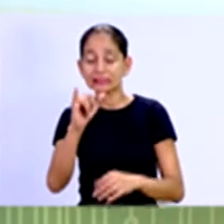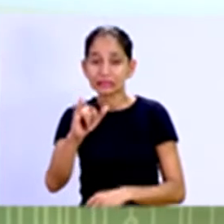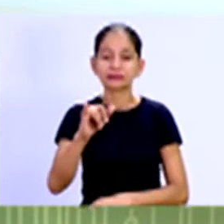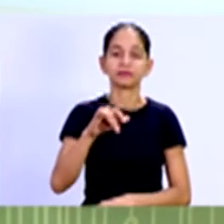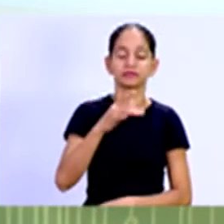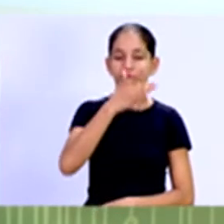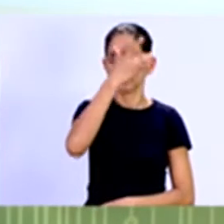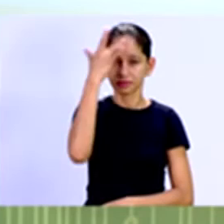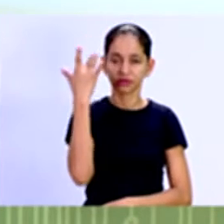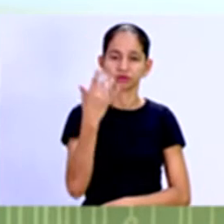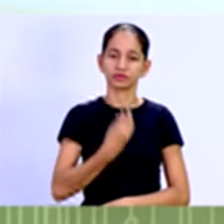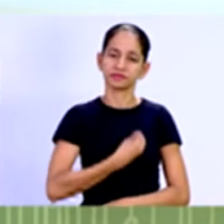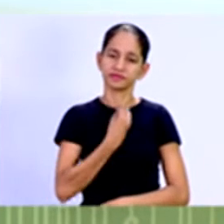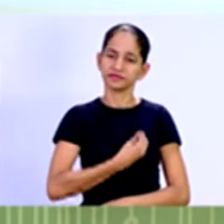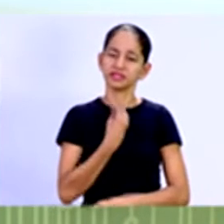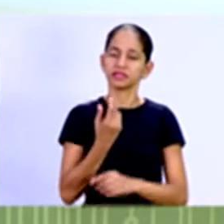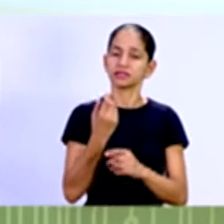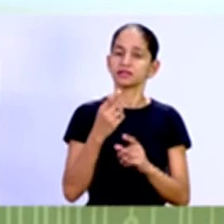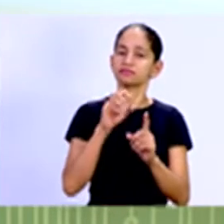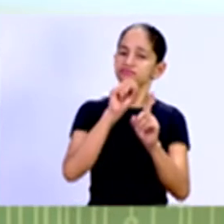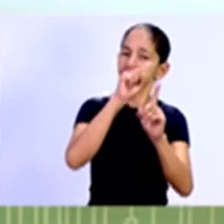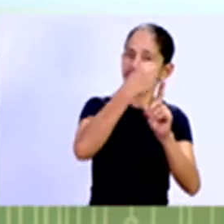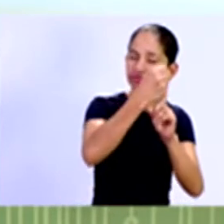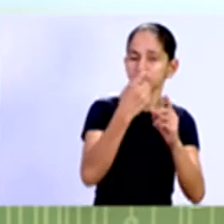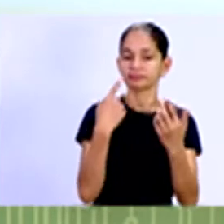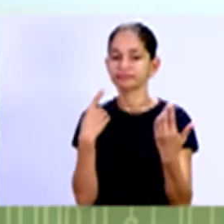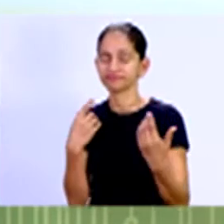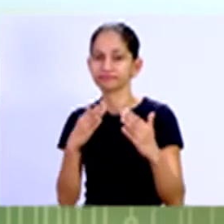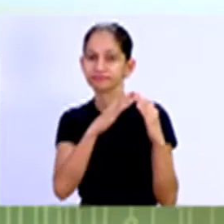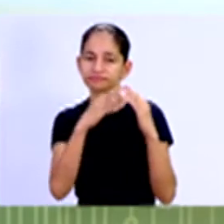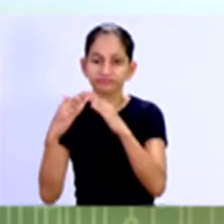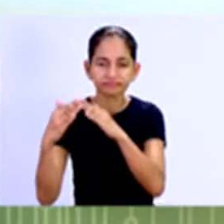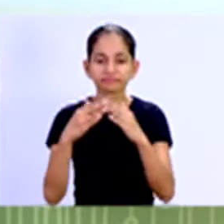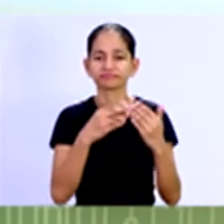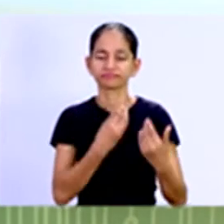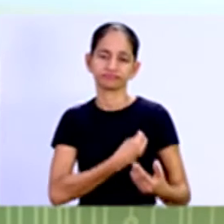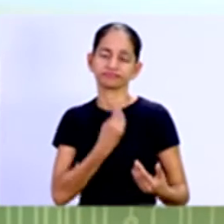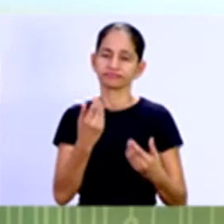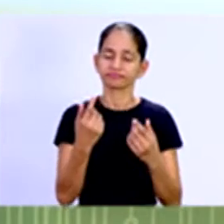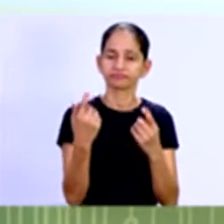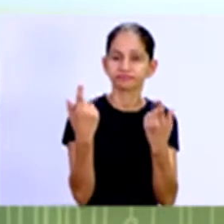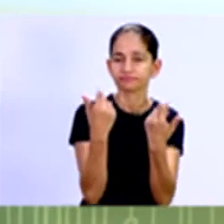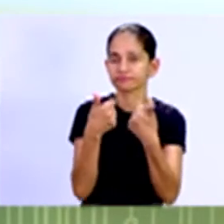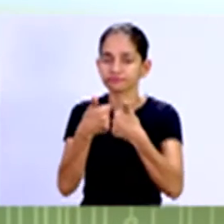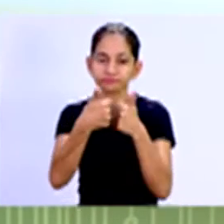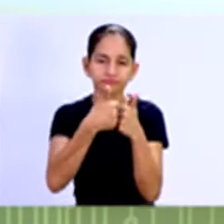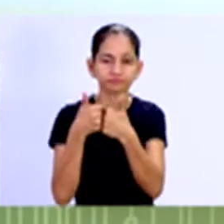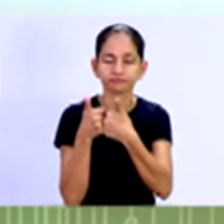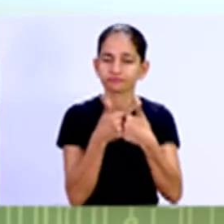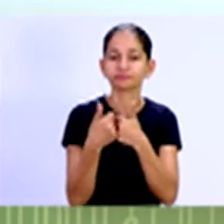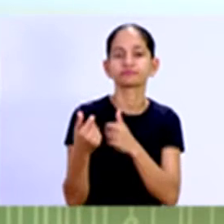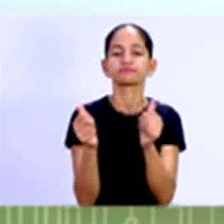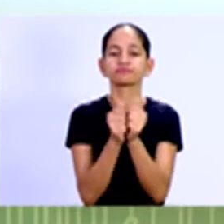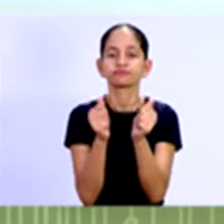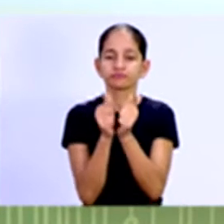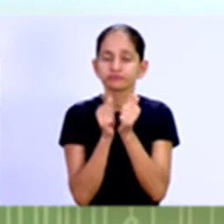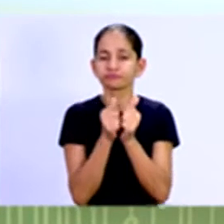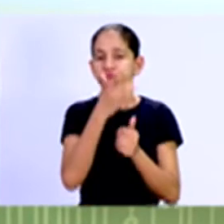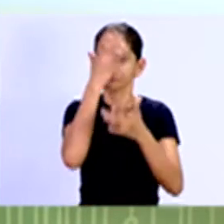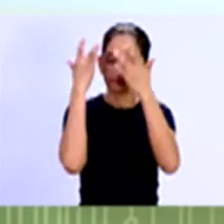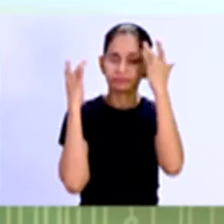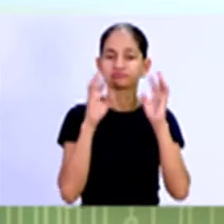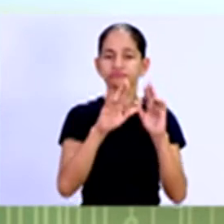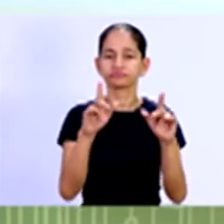nós vivemos em sociedade, se nós definimos a nossa moralidade, como nós falamos na aula